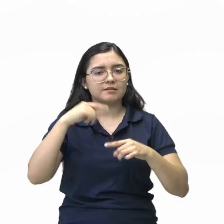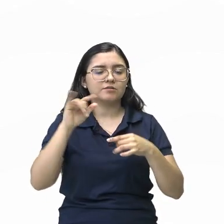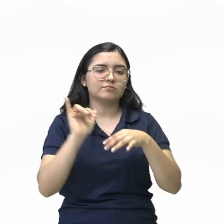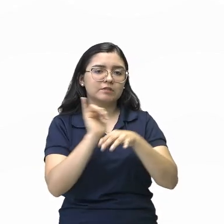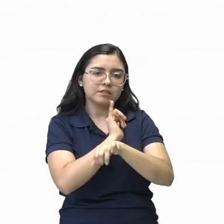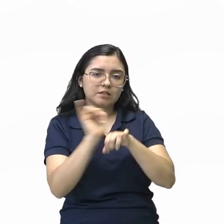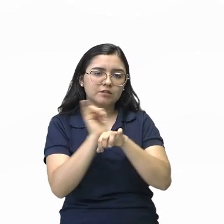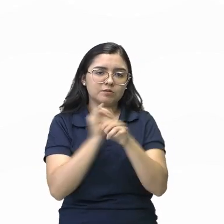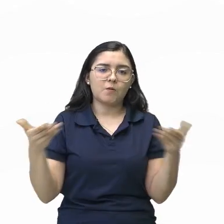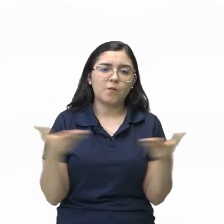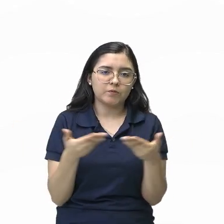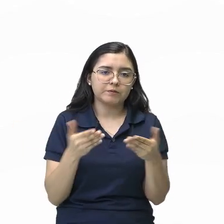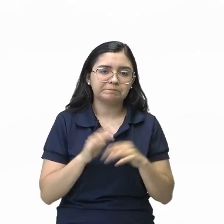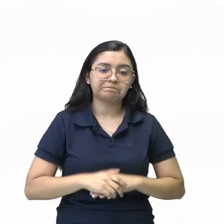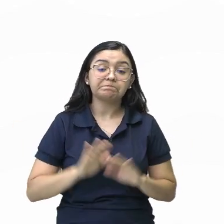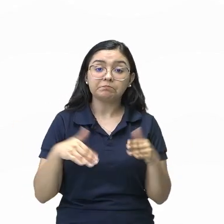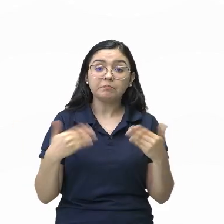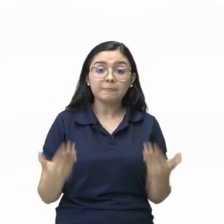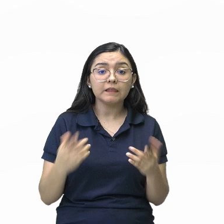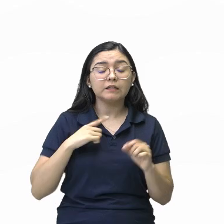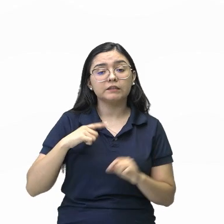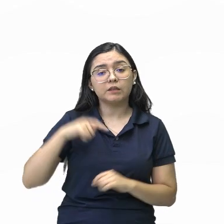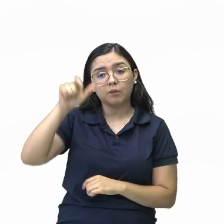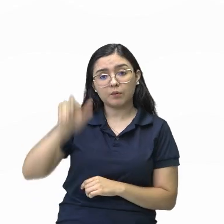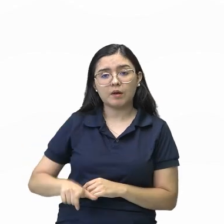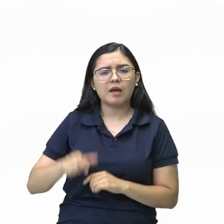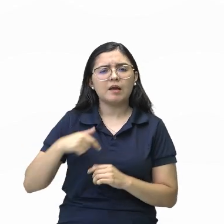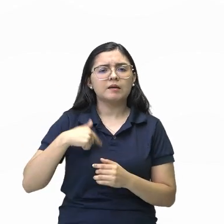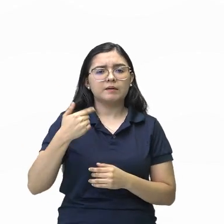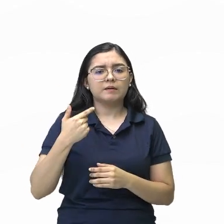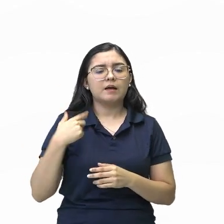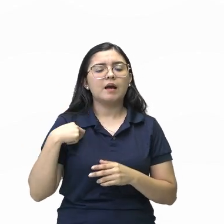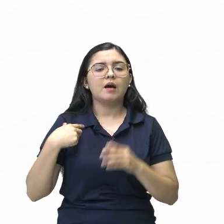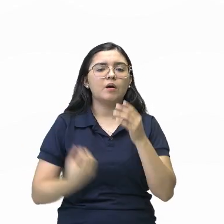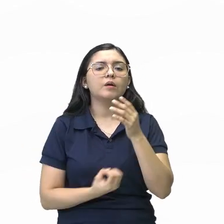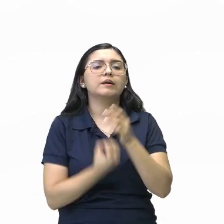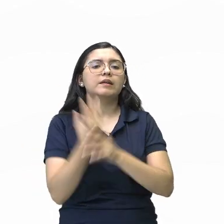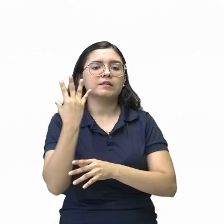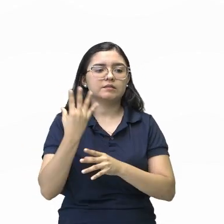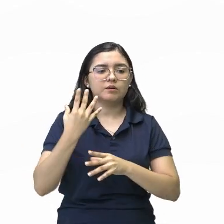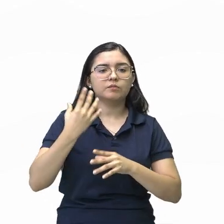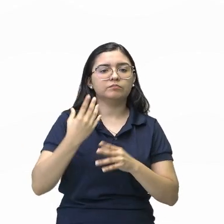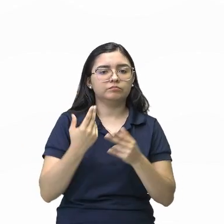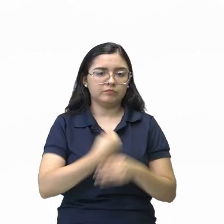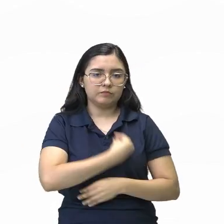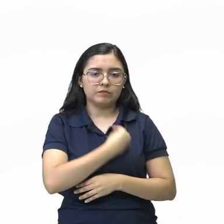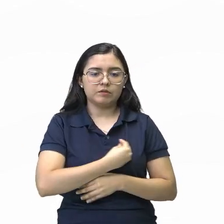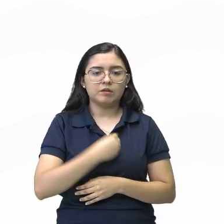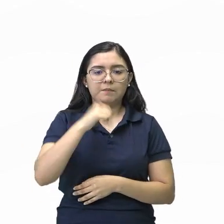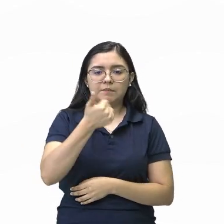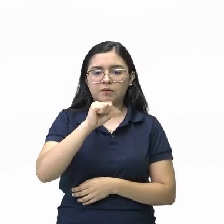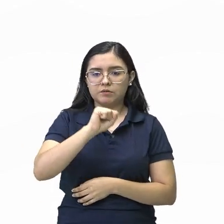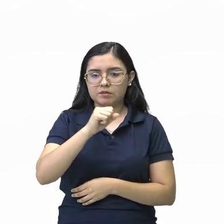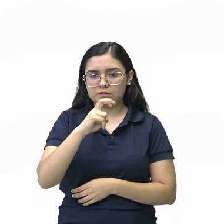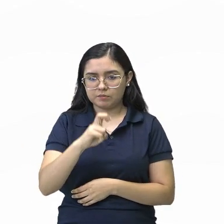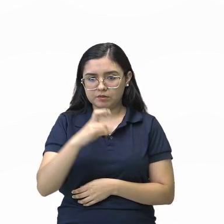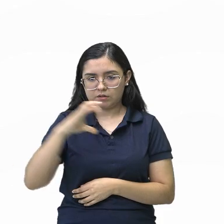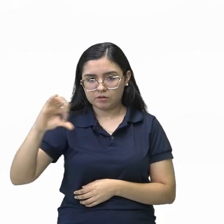em dia. Então, a sua obra Origem das Espécies, de